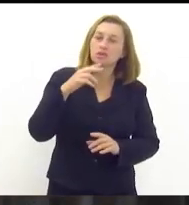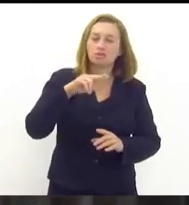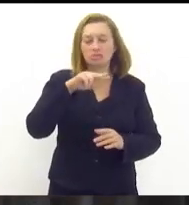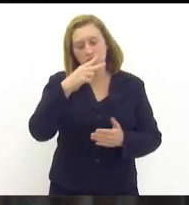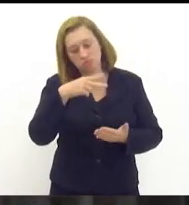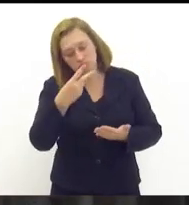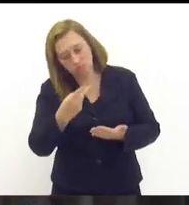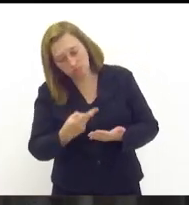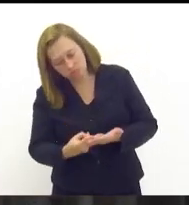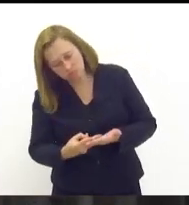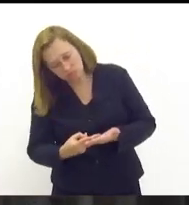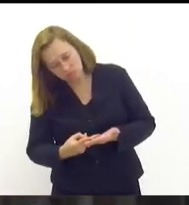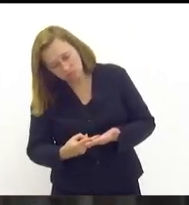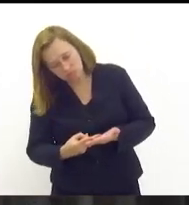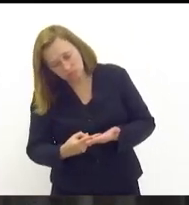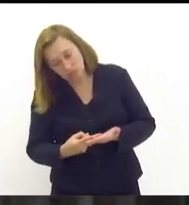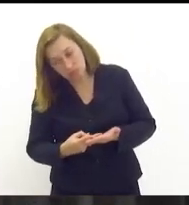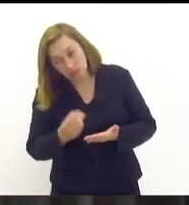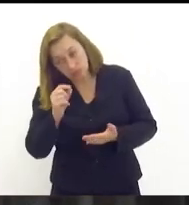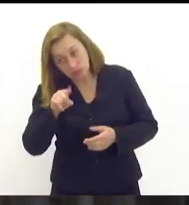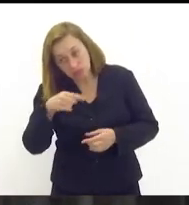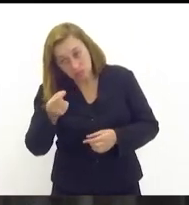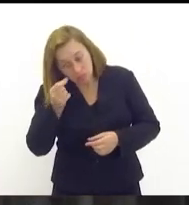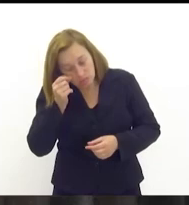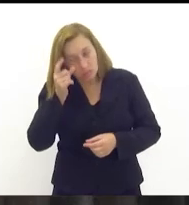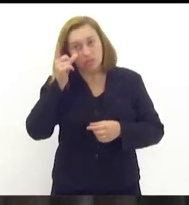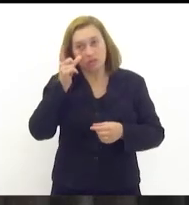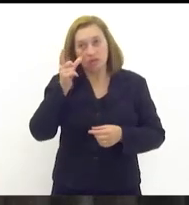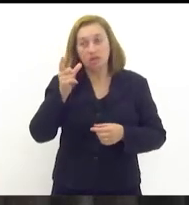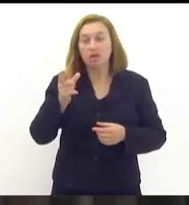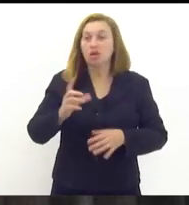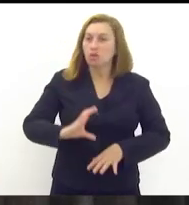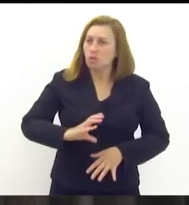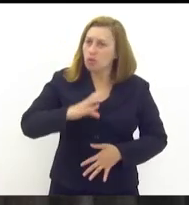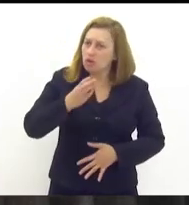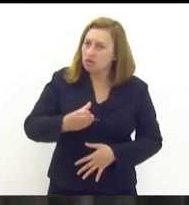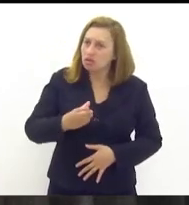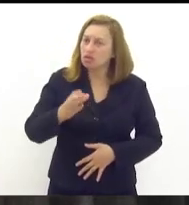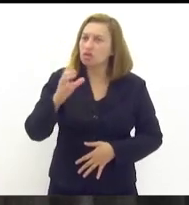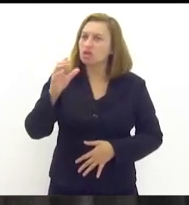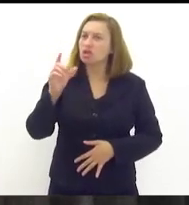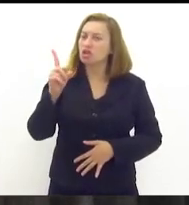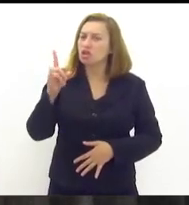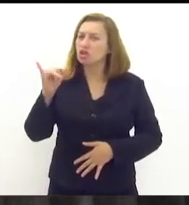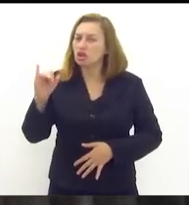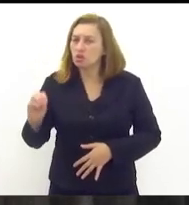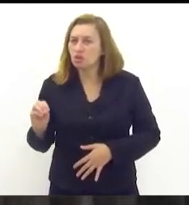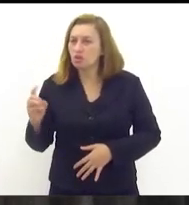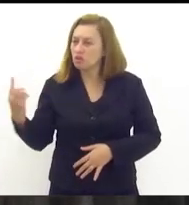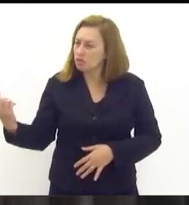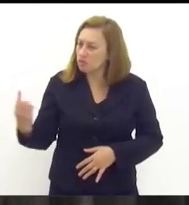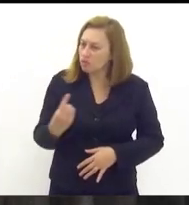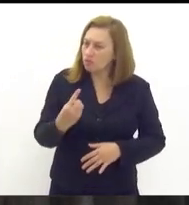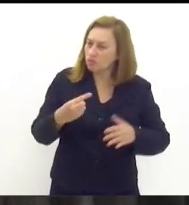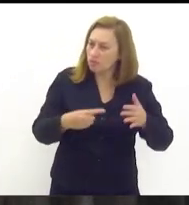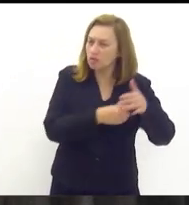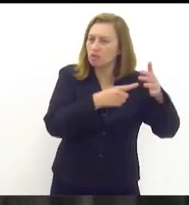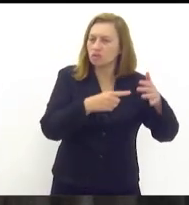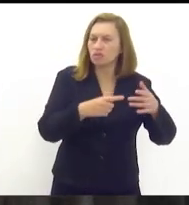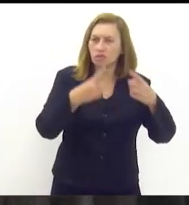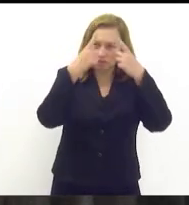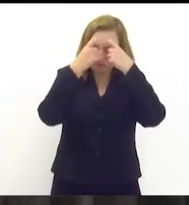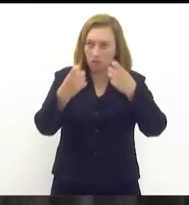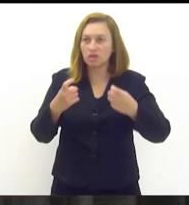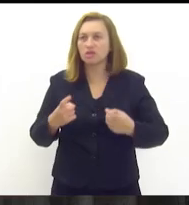por muito tempo então Igor corajosamente veio a público denunciou a violência sofrida